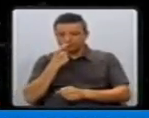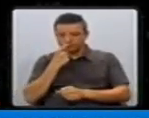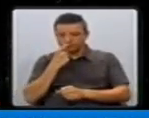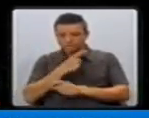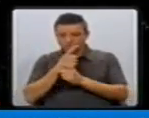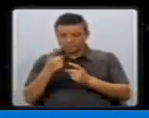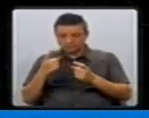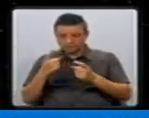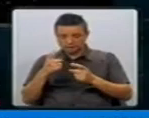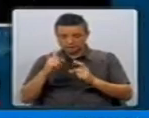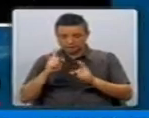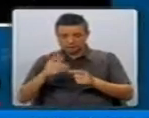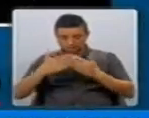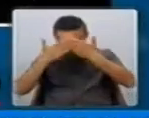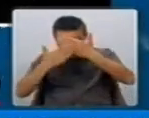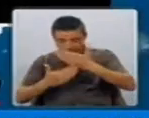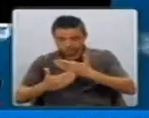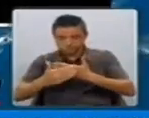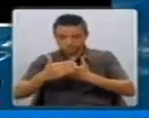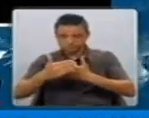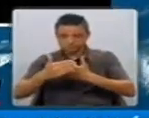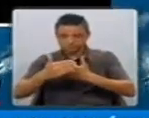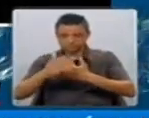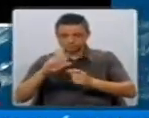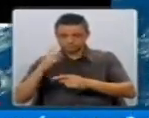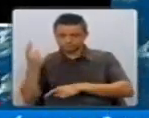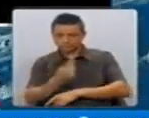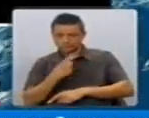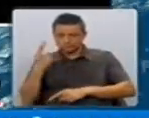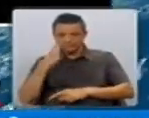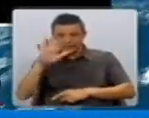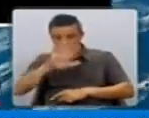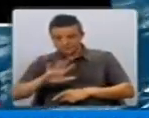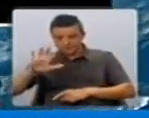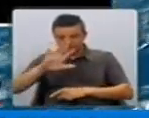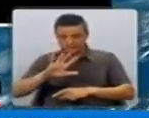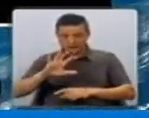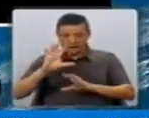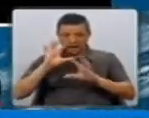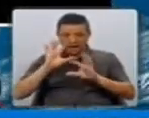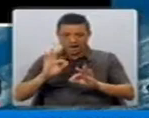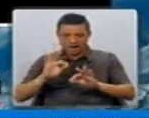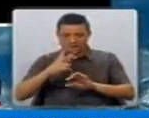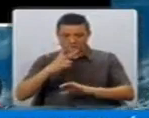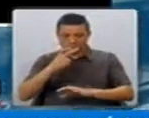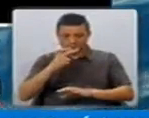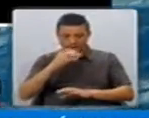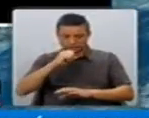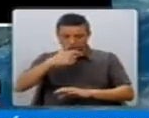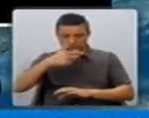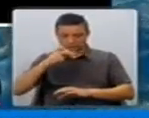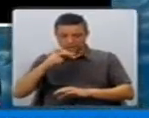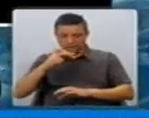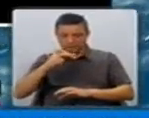desse meteorito. E, portanto, daí o interesse científico à volta deste meteorito, e as imagens que estamos a ver são precisamente de Vesta. E, portanto, são